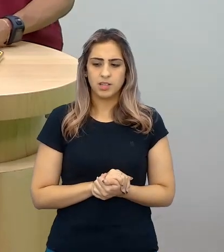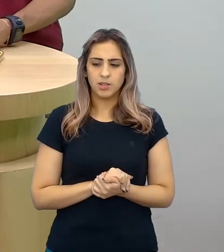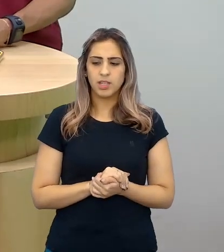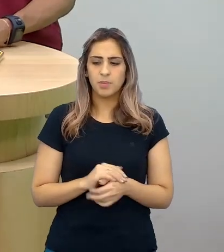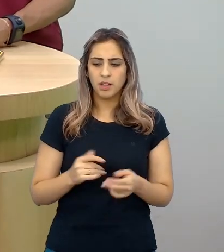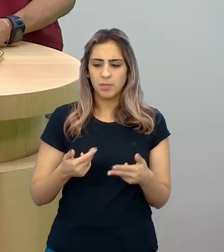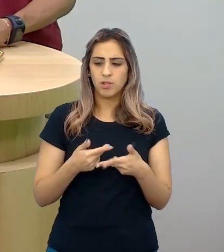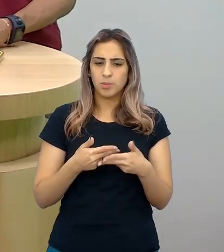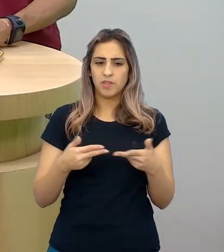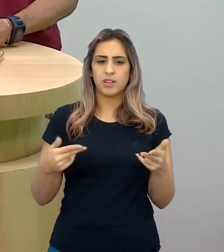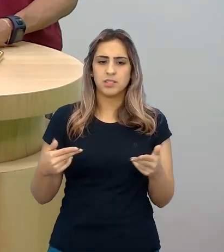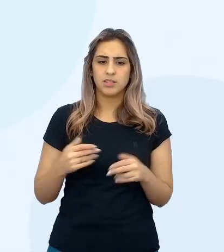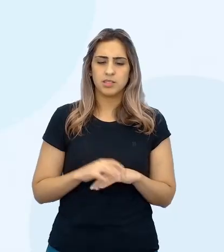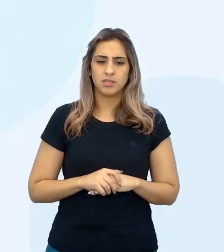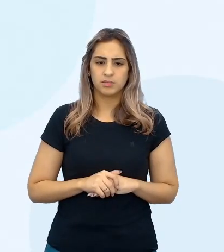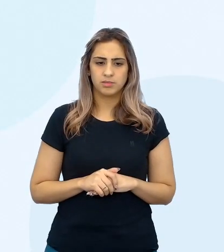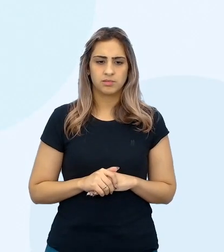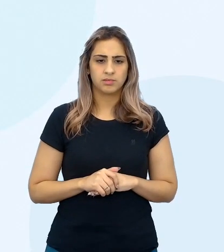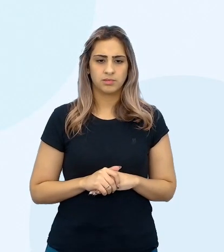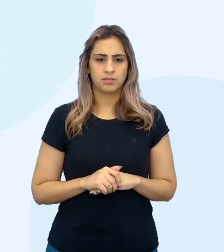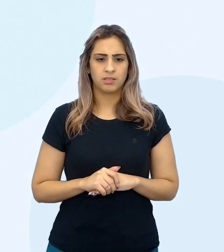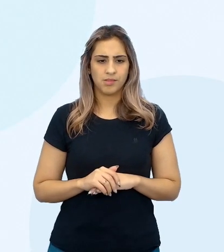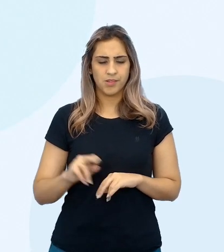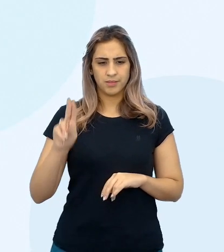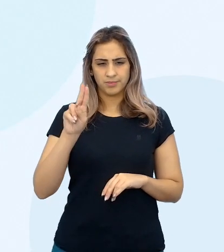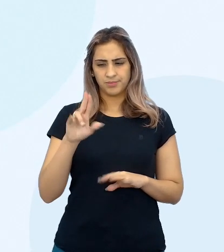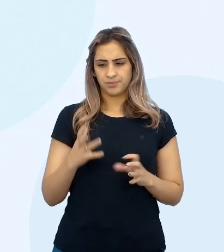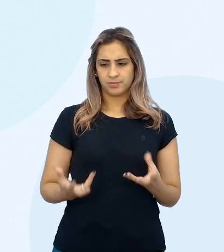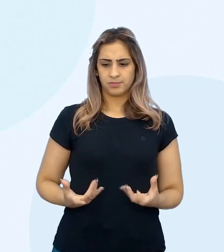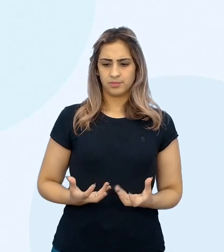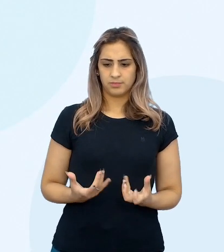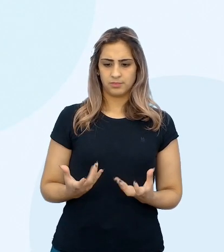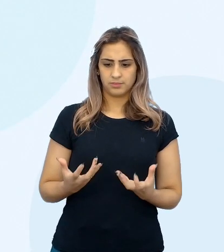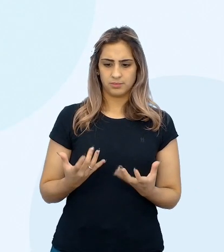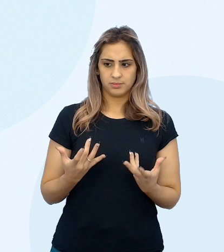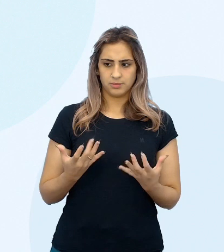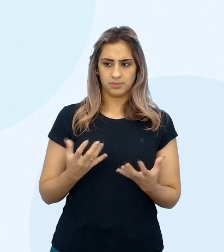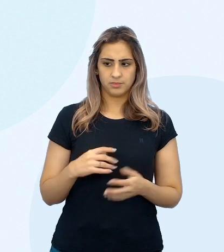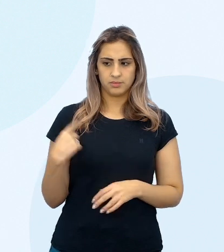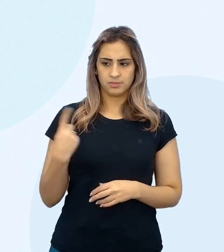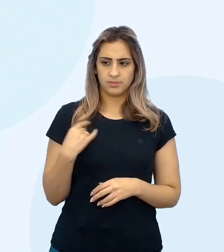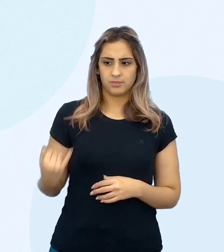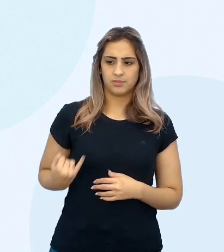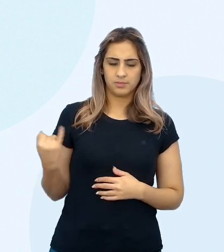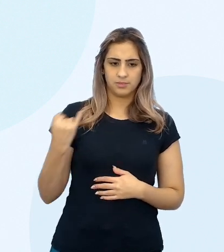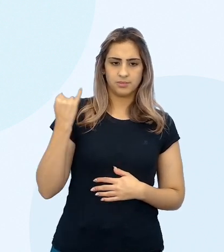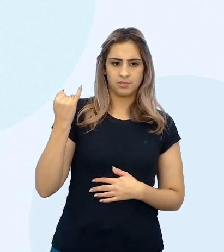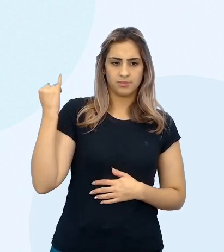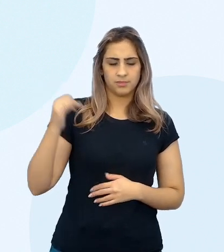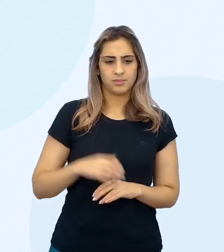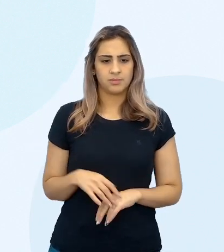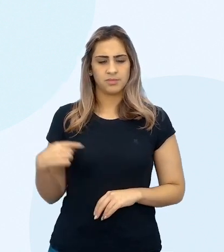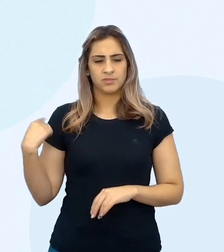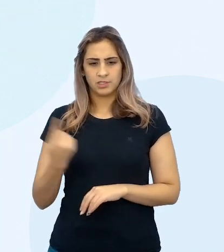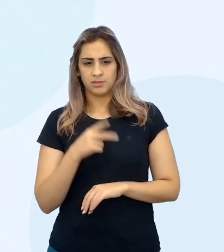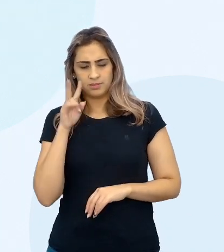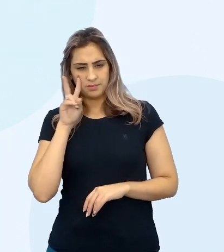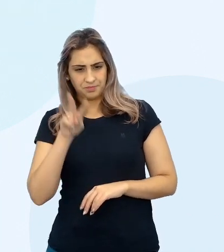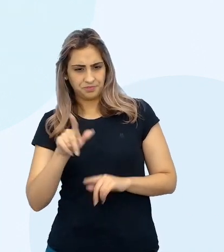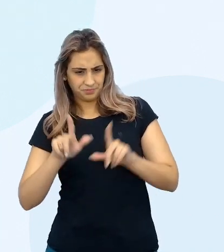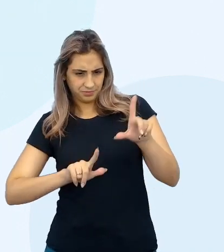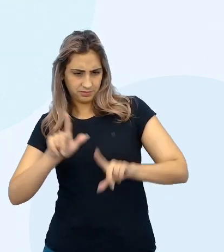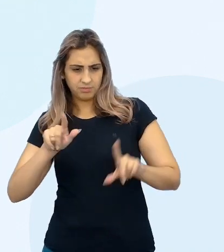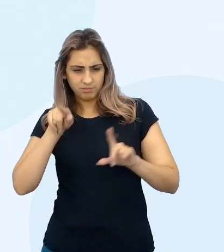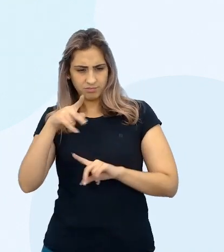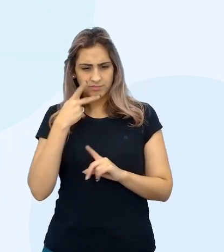falar um pouquinho sobre, pode pôr pra eles na tela, umidade relativa do ar. Osmar, esse tema é importante. é importante, A gente né? já viu isso na televisão? Já.